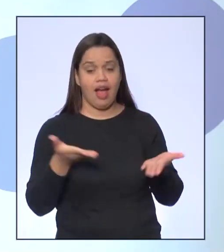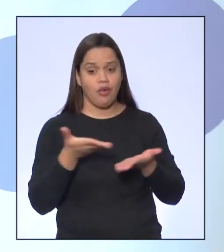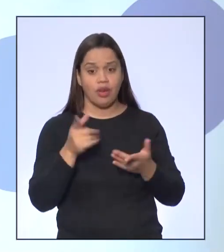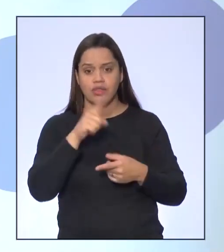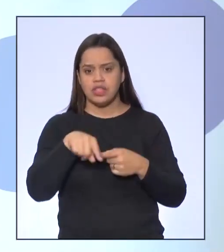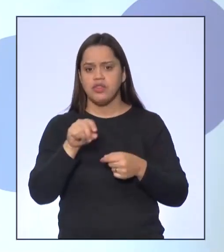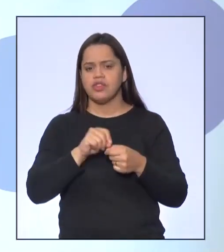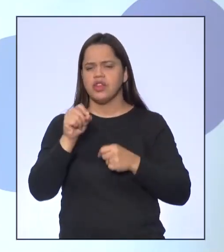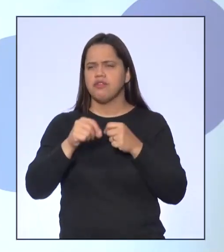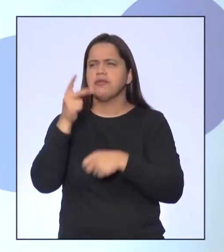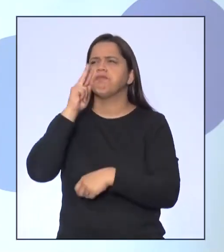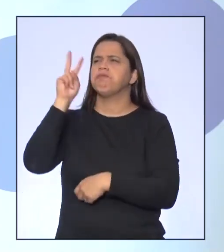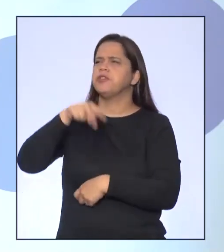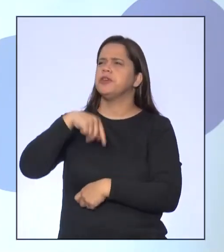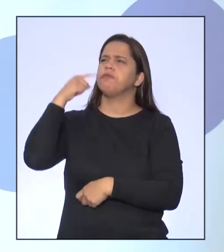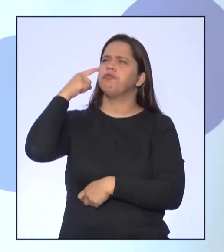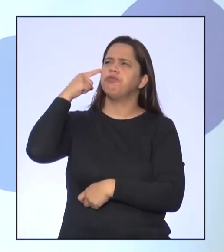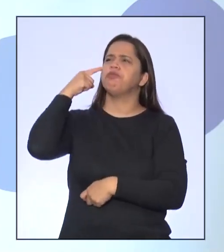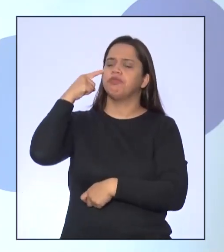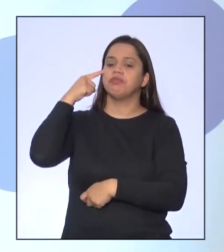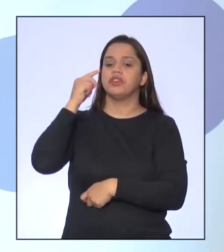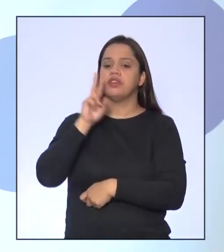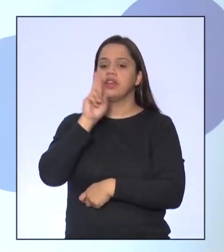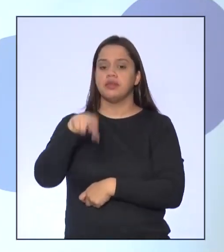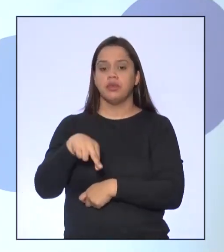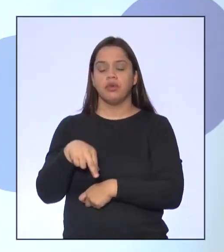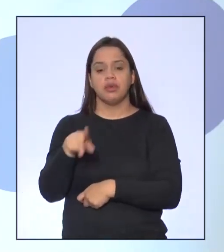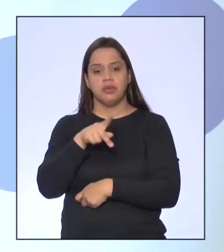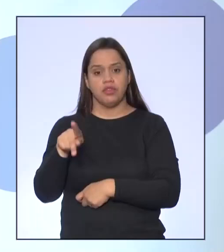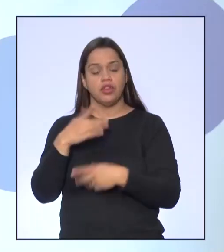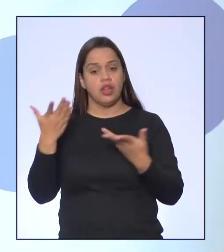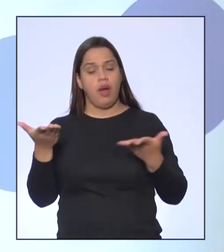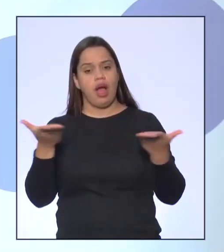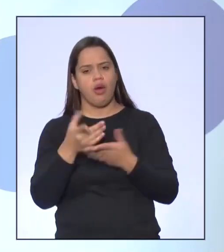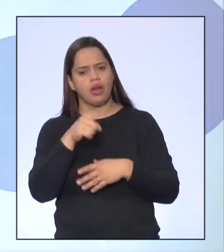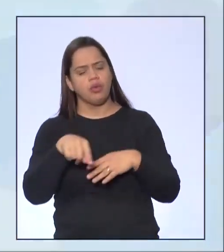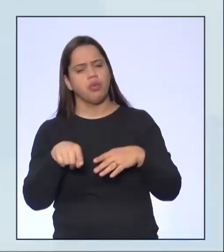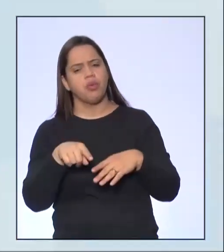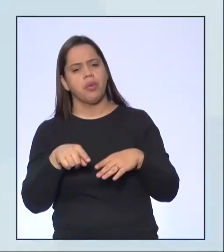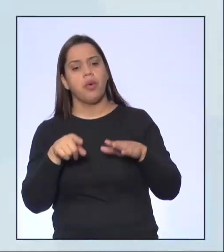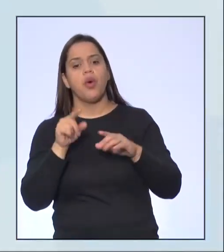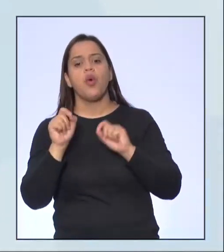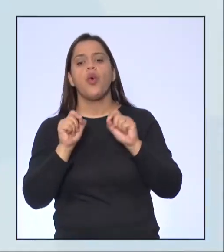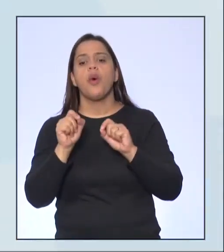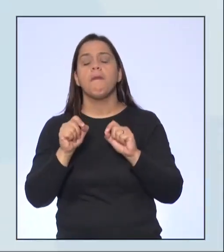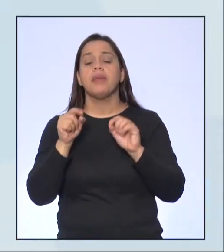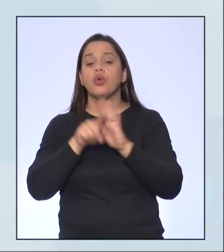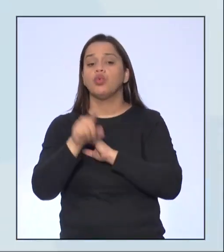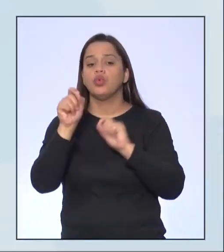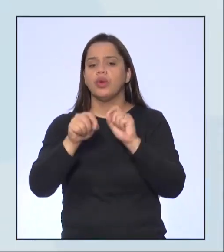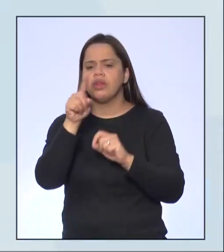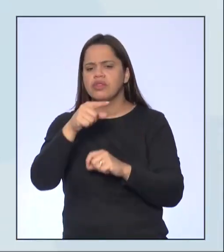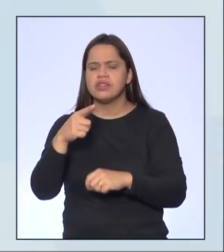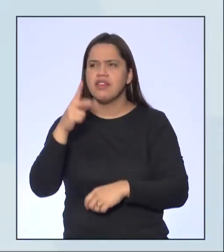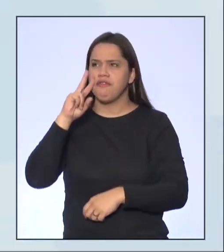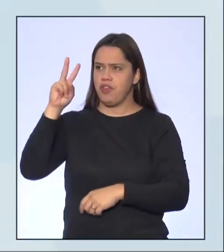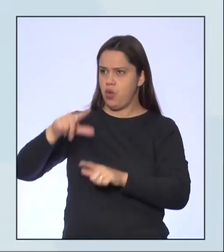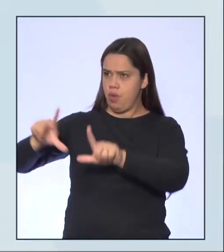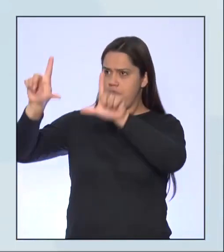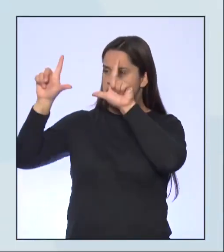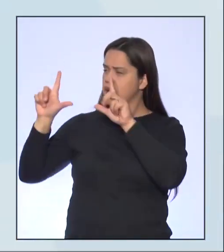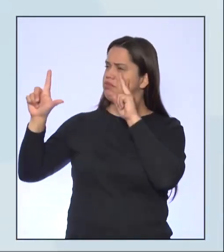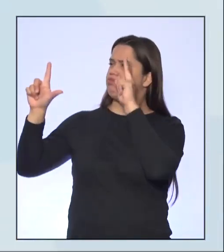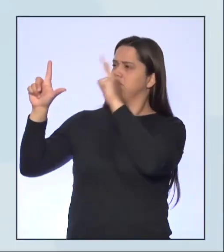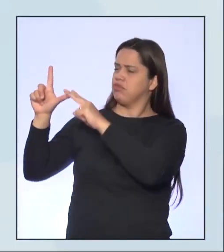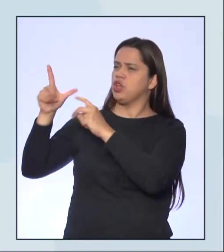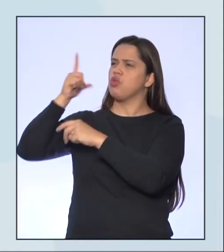professora. Então, vocês vão responder. O que você conseguiu observar na imagem apresentada? Então, vocês vão